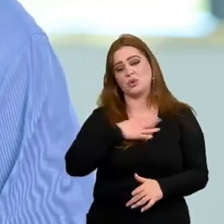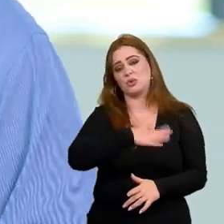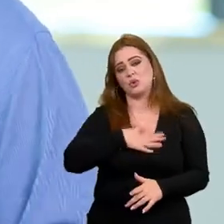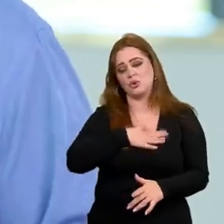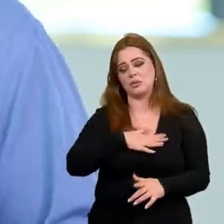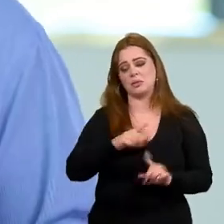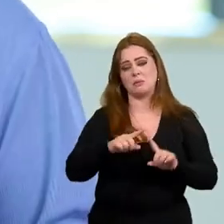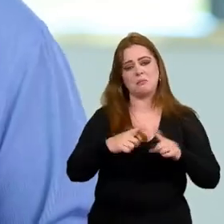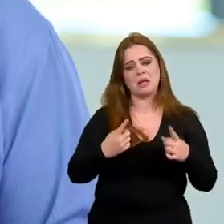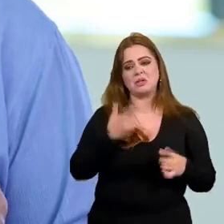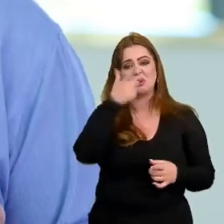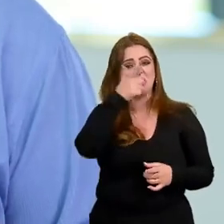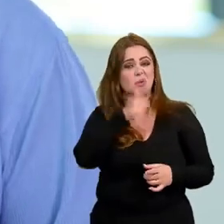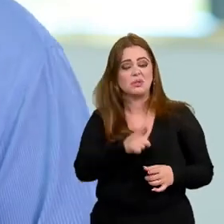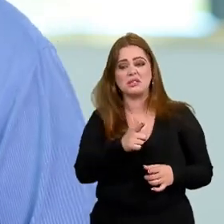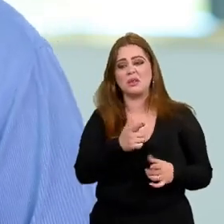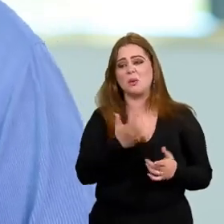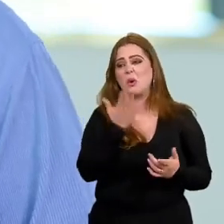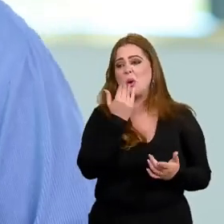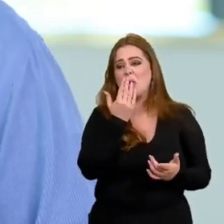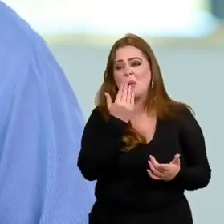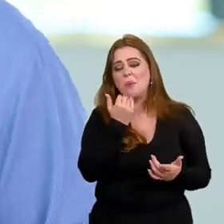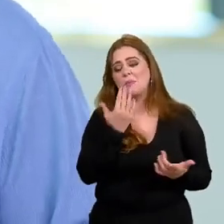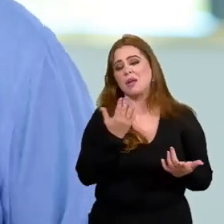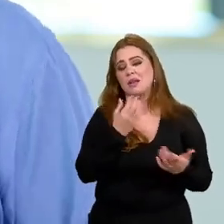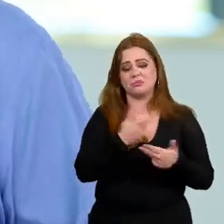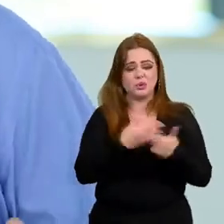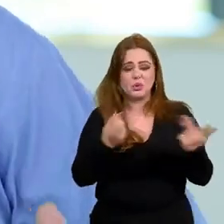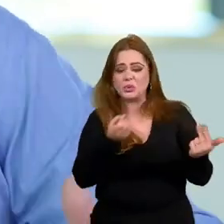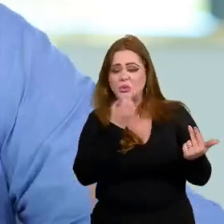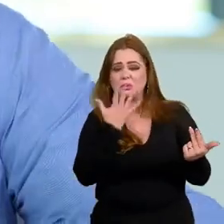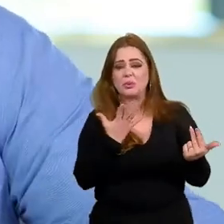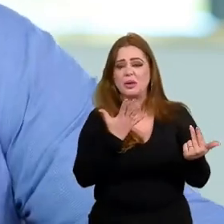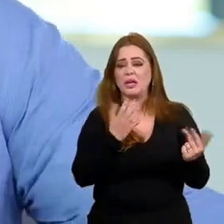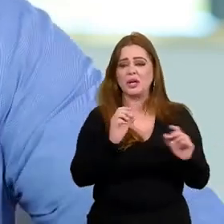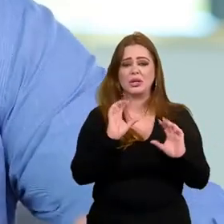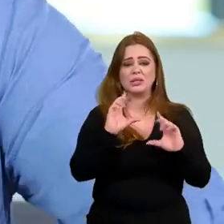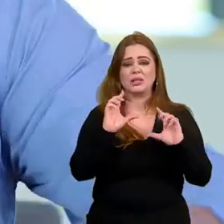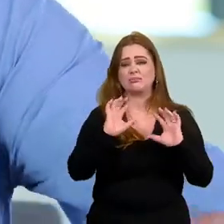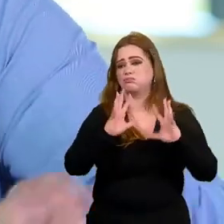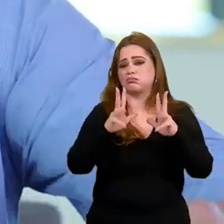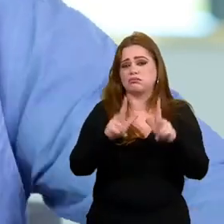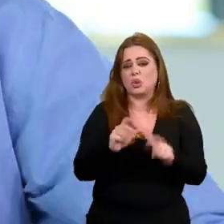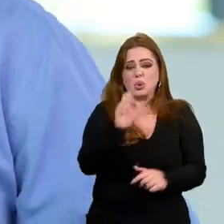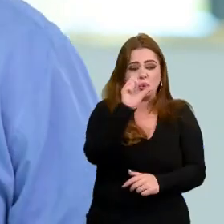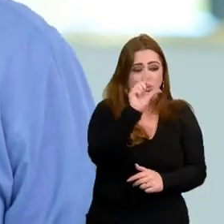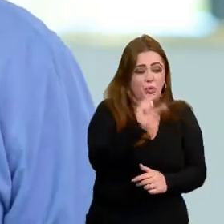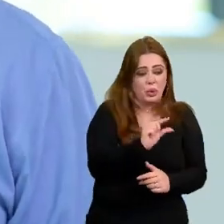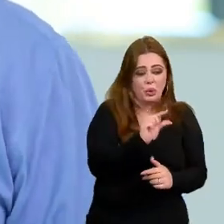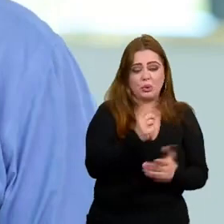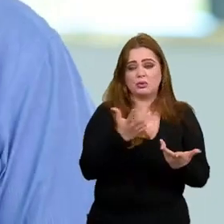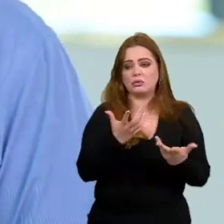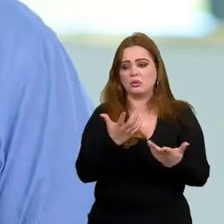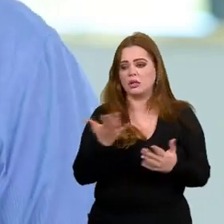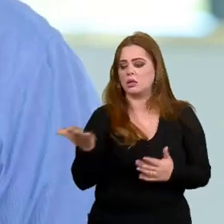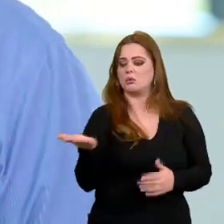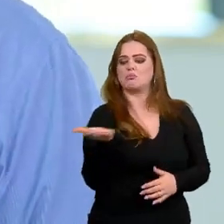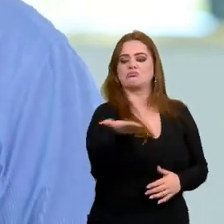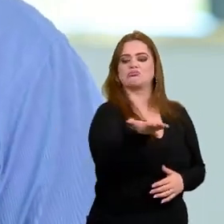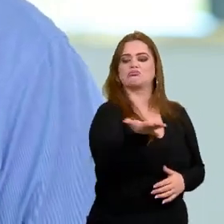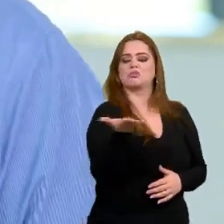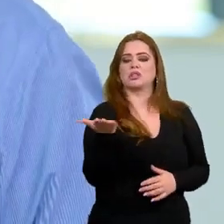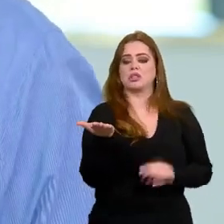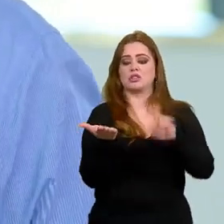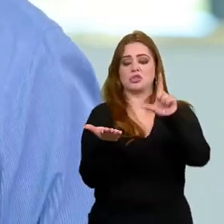em palácio. Sim. Porque é tudo pequenininho, é tudo restrito, sabe? Uhum. Não tem uma bandejona para você escolher e pegar o que você quer, não. Aqui vem